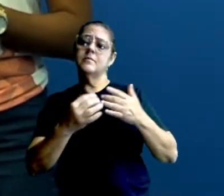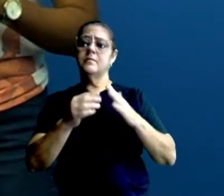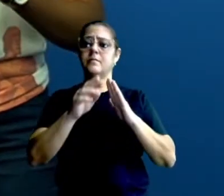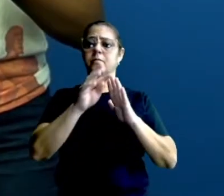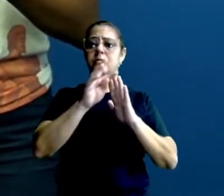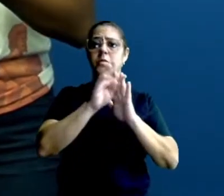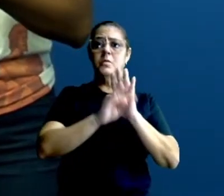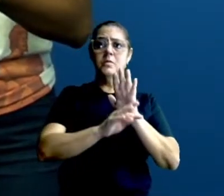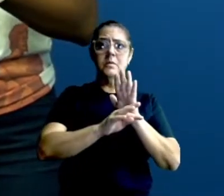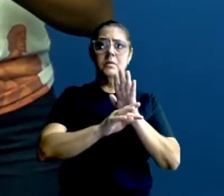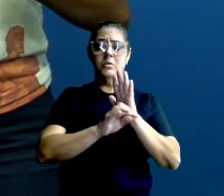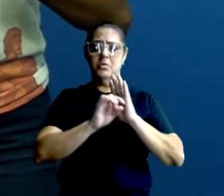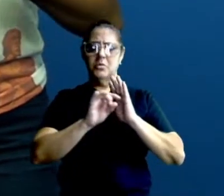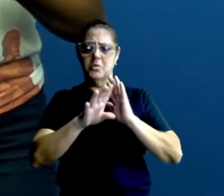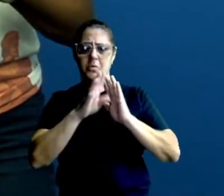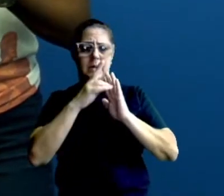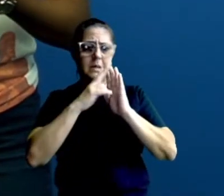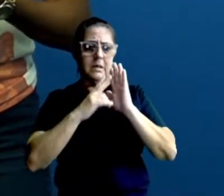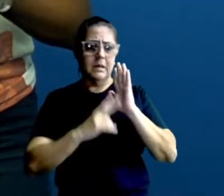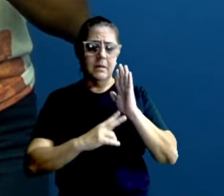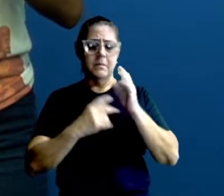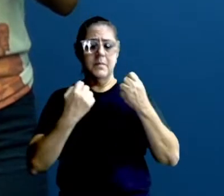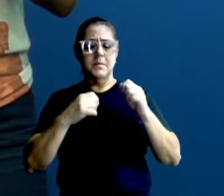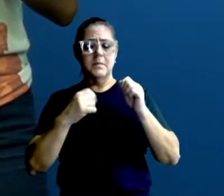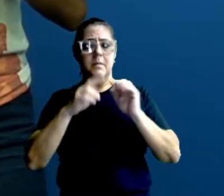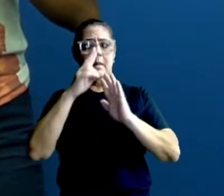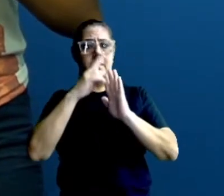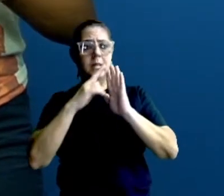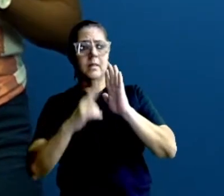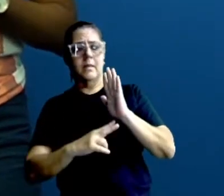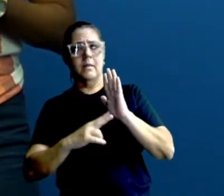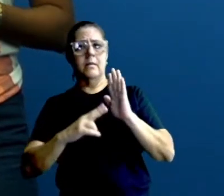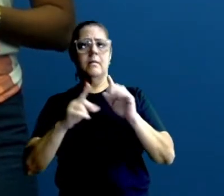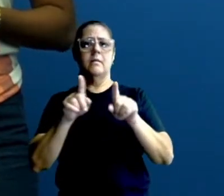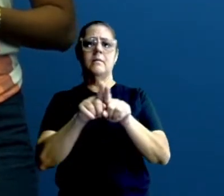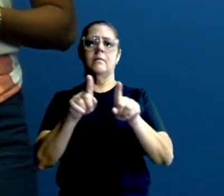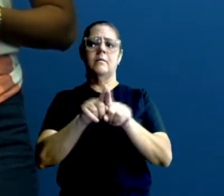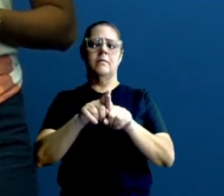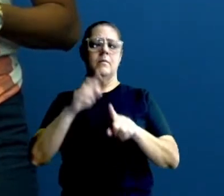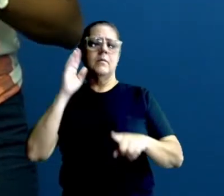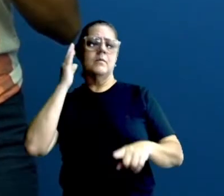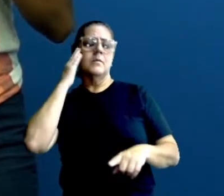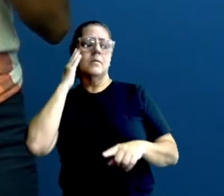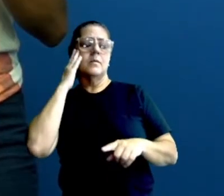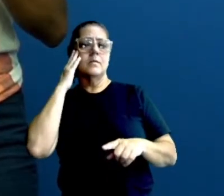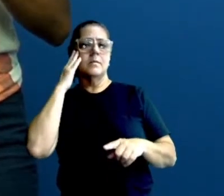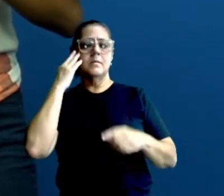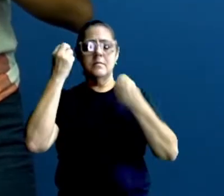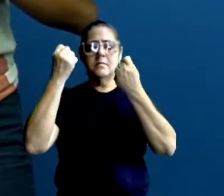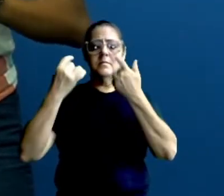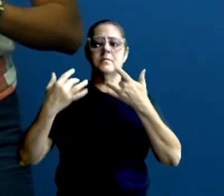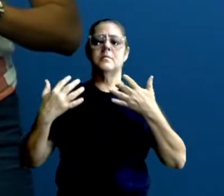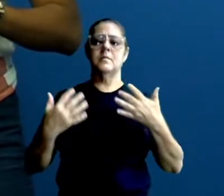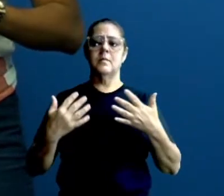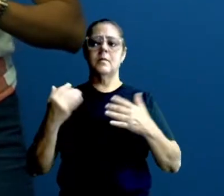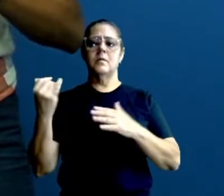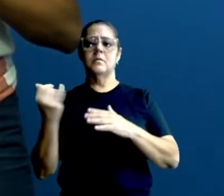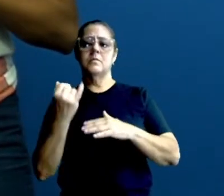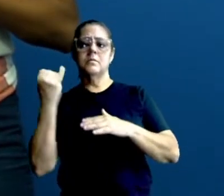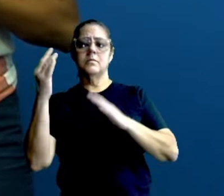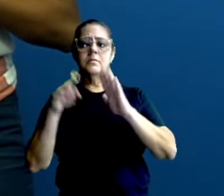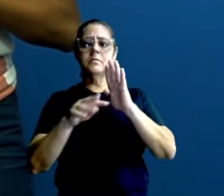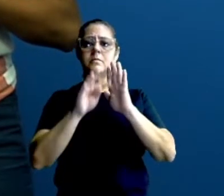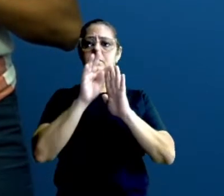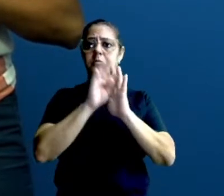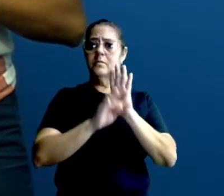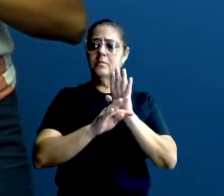é só você ler você precisa ler e interpretar que esse é o objetivo de toda a leitura ok nós vamos